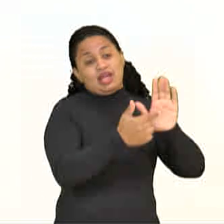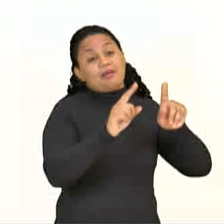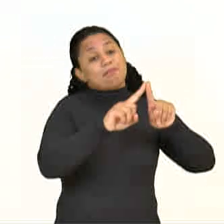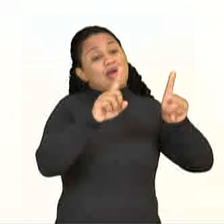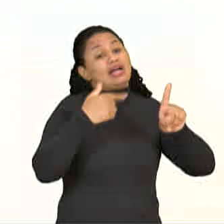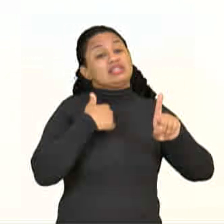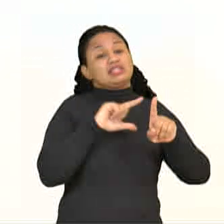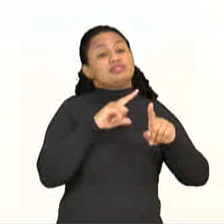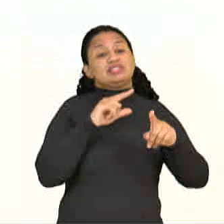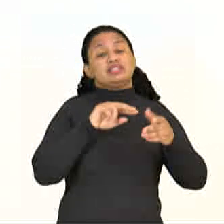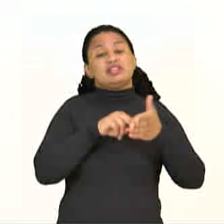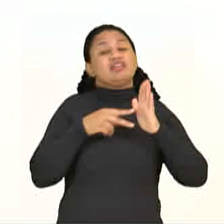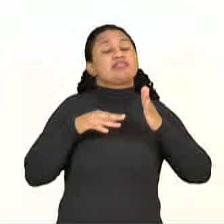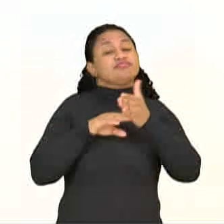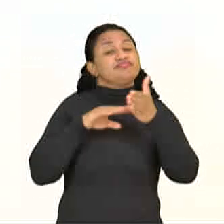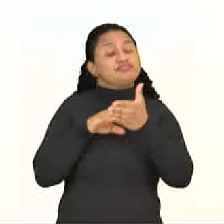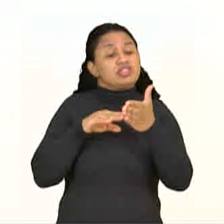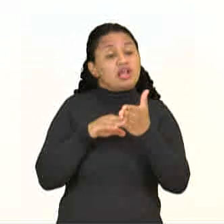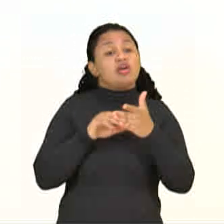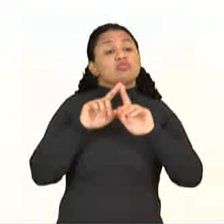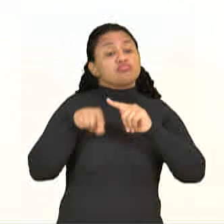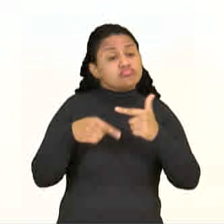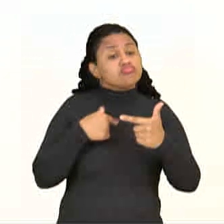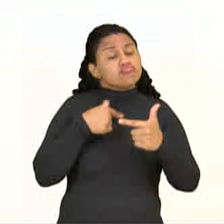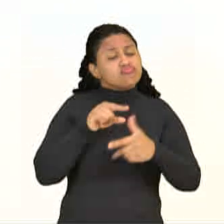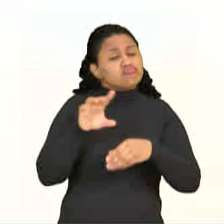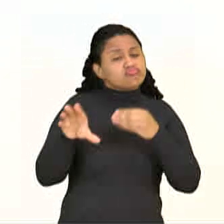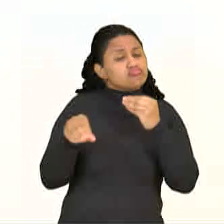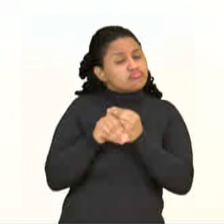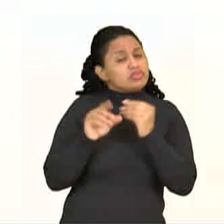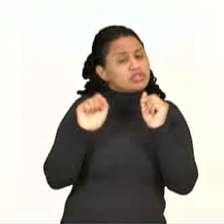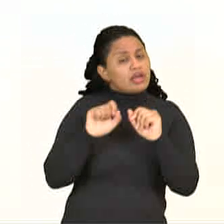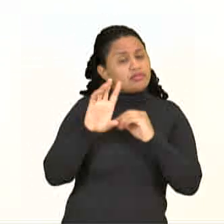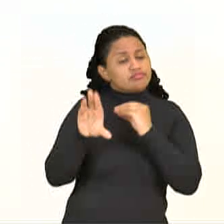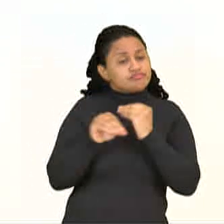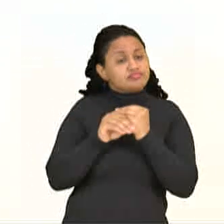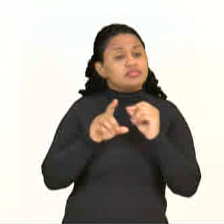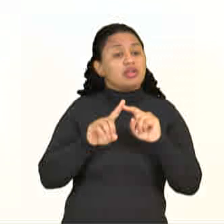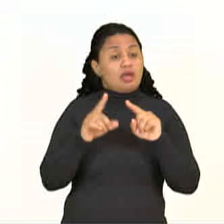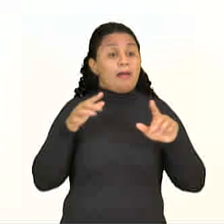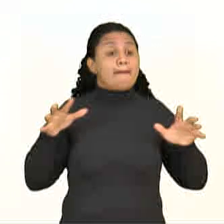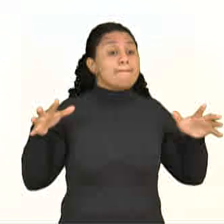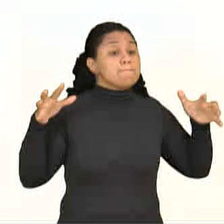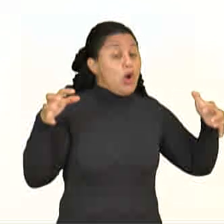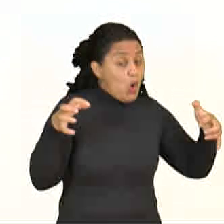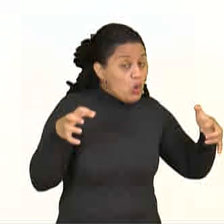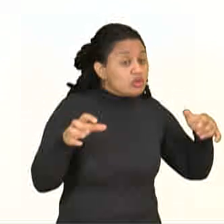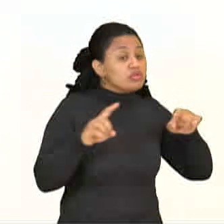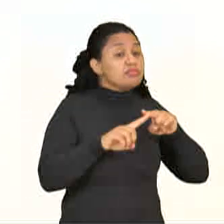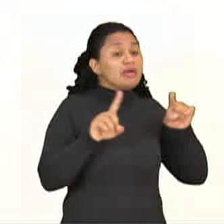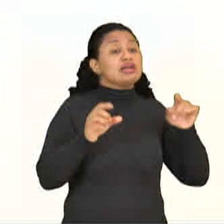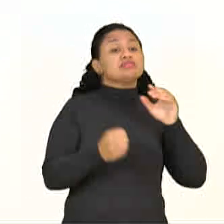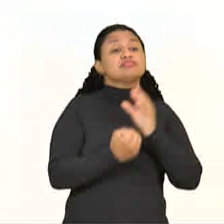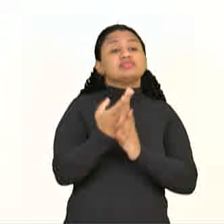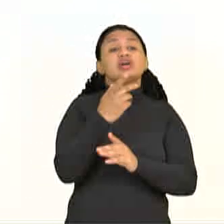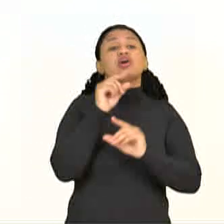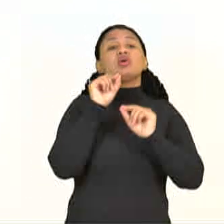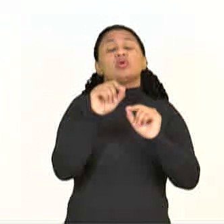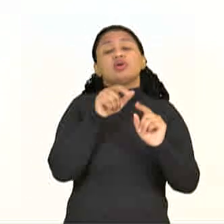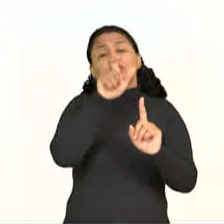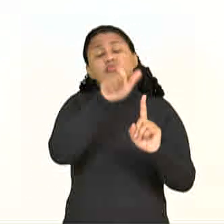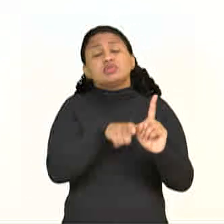é impeditiva, por isso é concessiva, né? Embora o monstro, a criatura nada mais é que um